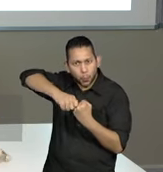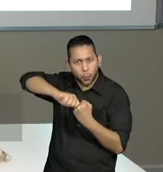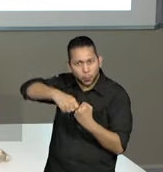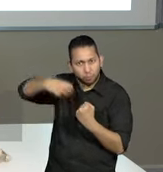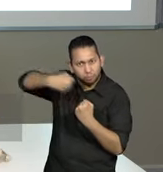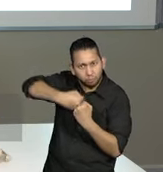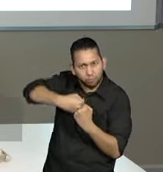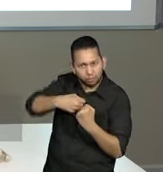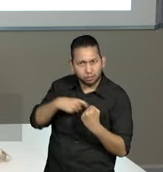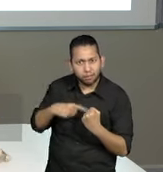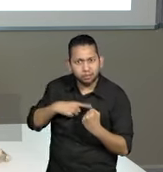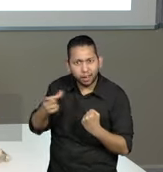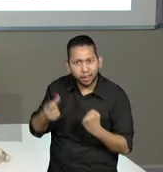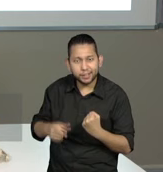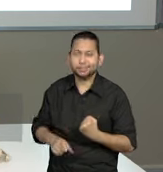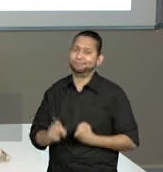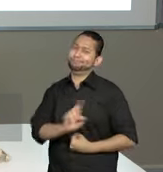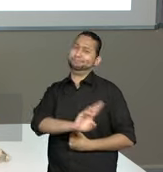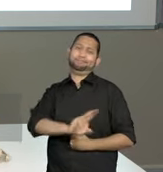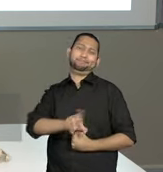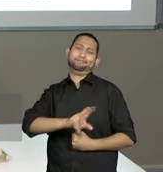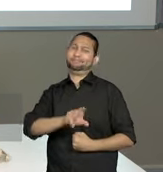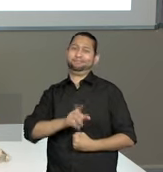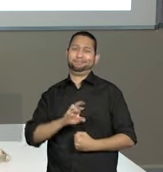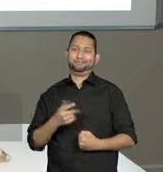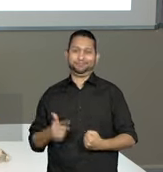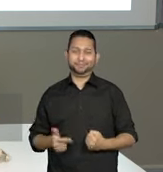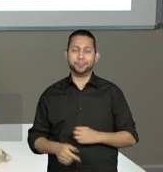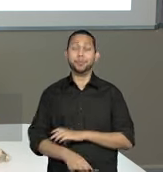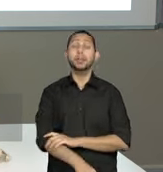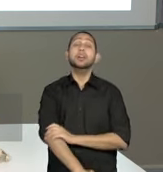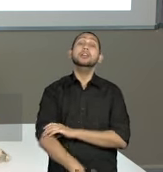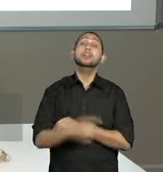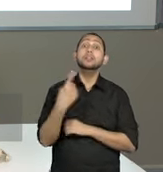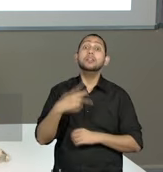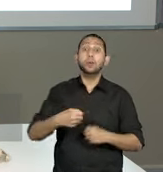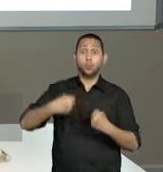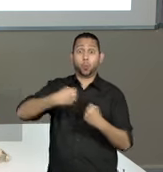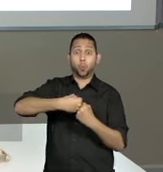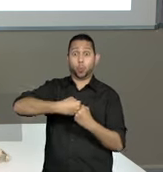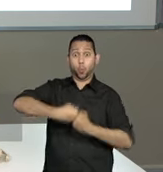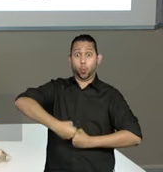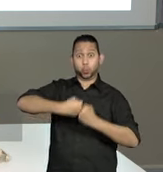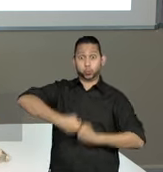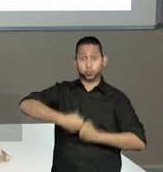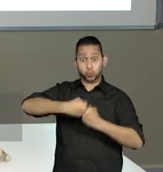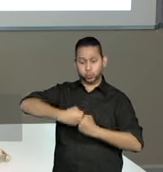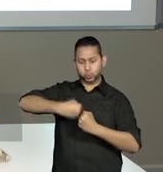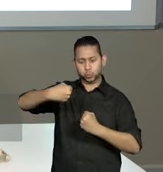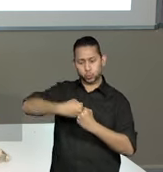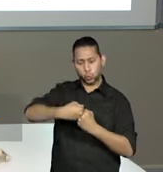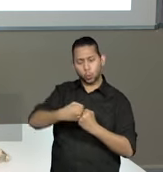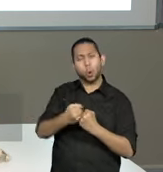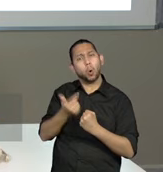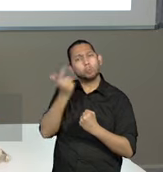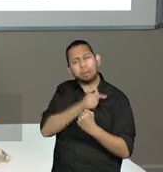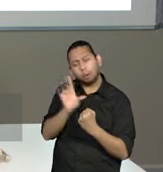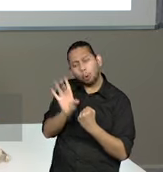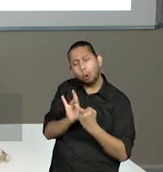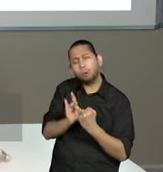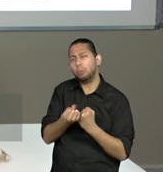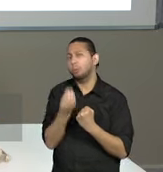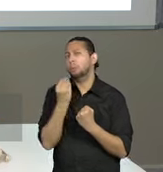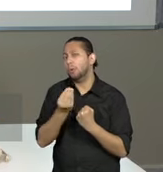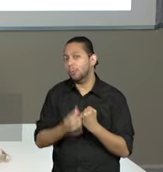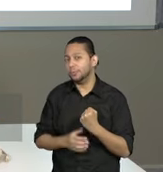estão soltos, tá? Para que esses ossos continuem na posição adequada,